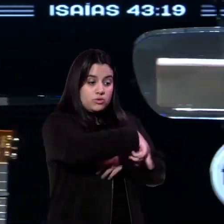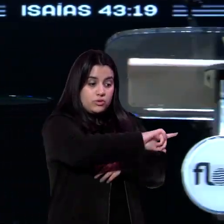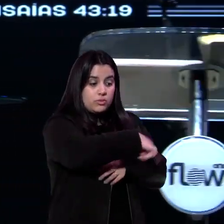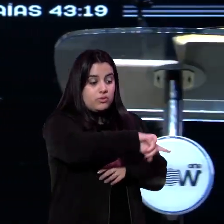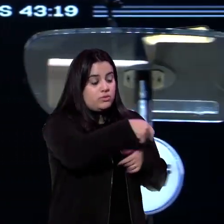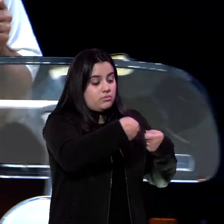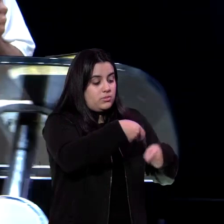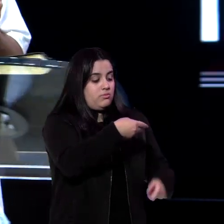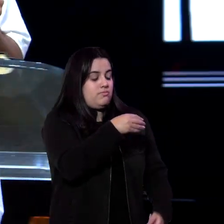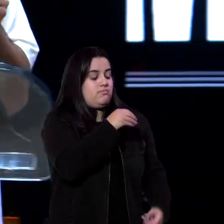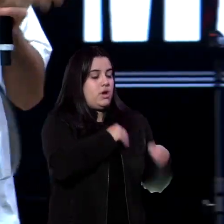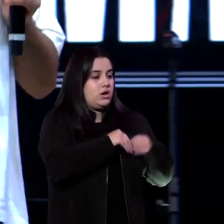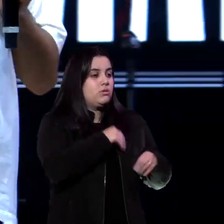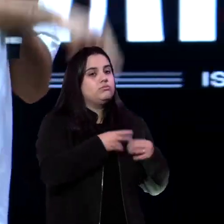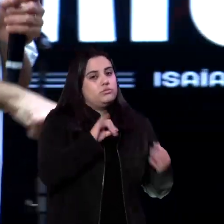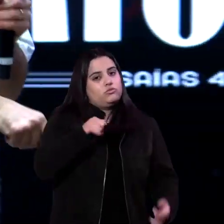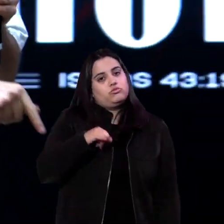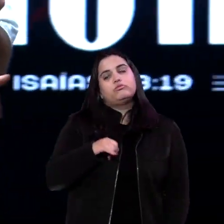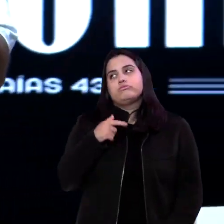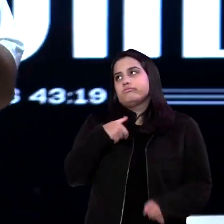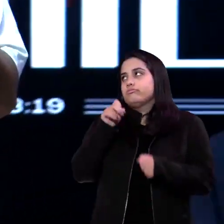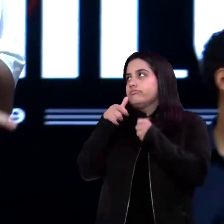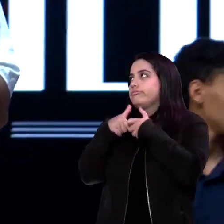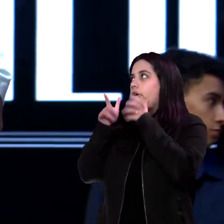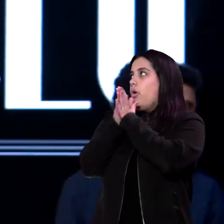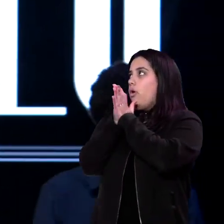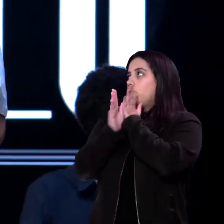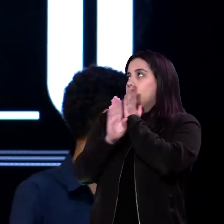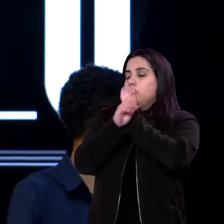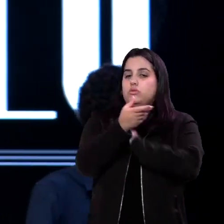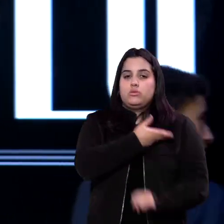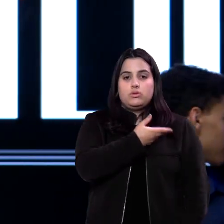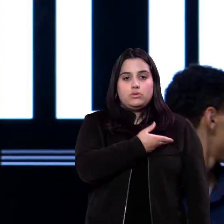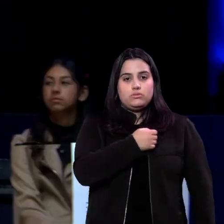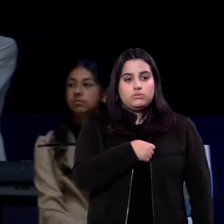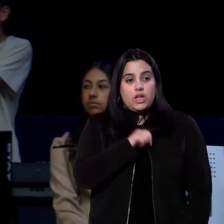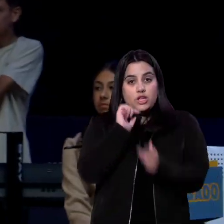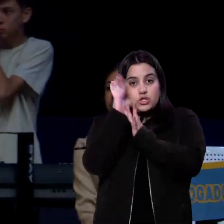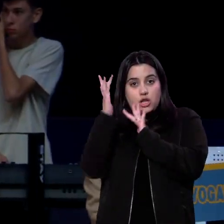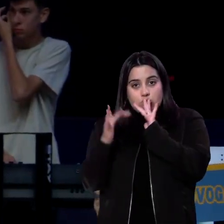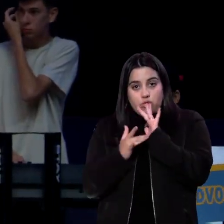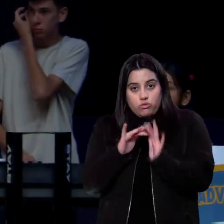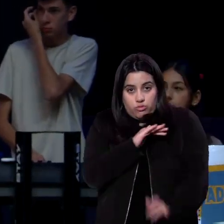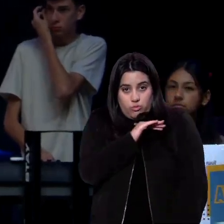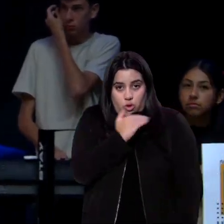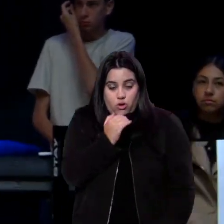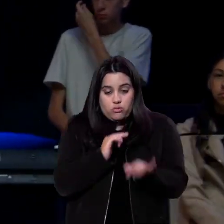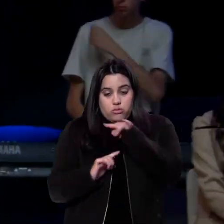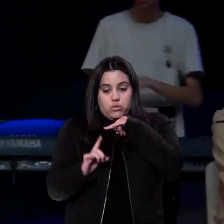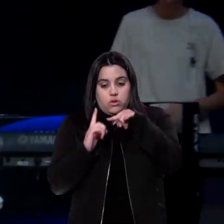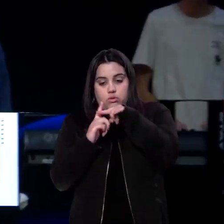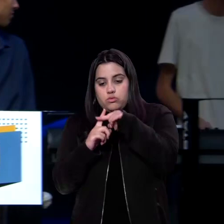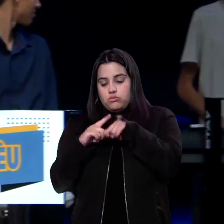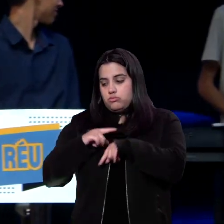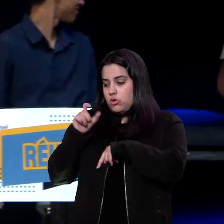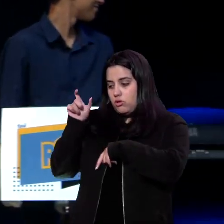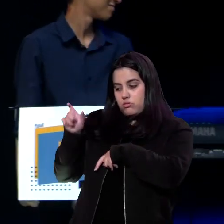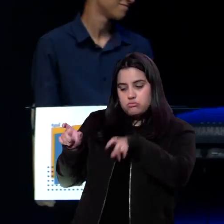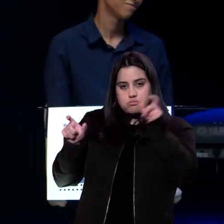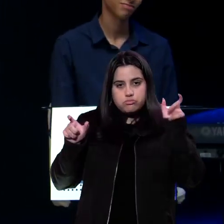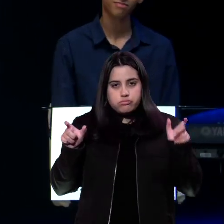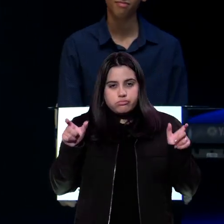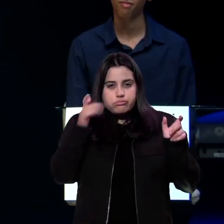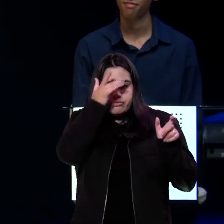lá e ora. Jesus, quando morreu na cruz, ele ora pelos ladrões do lado dele. Você está vendo os